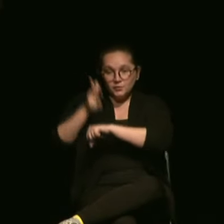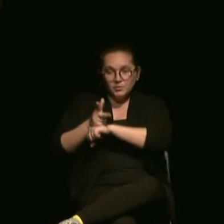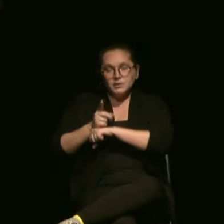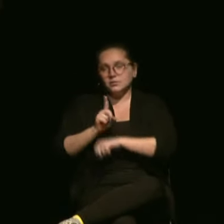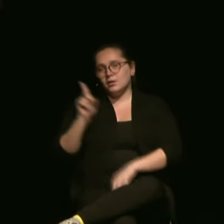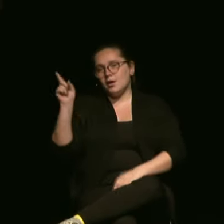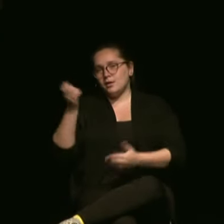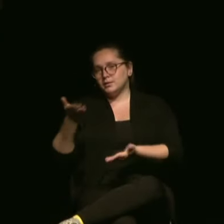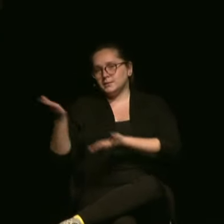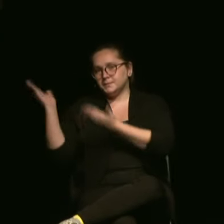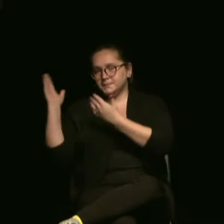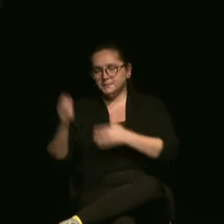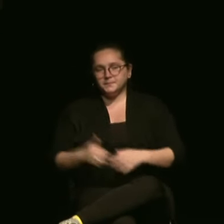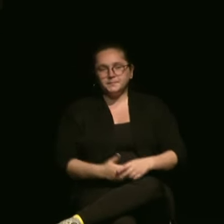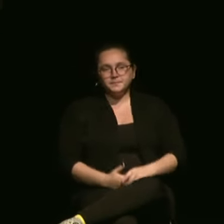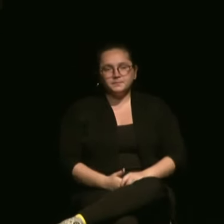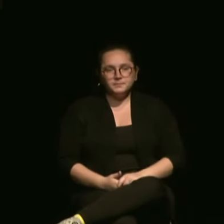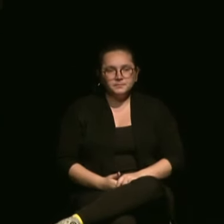daqui.